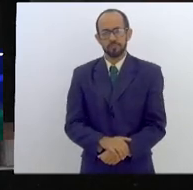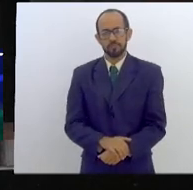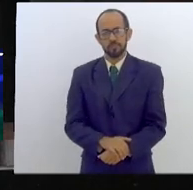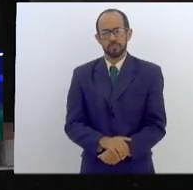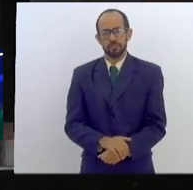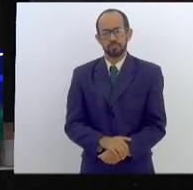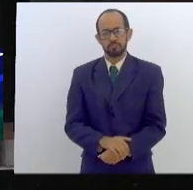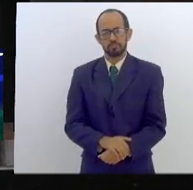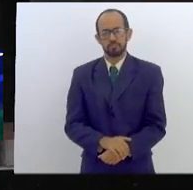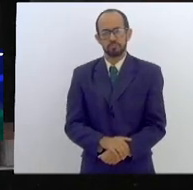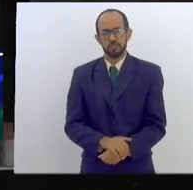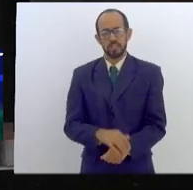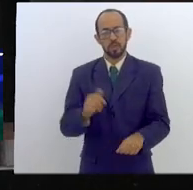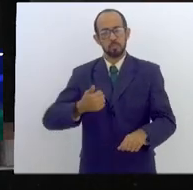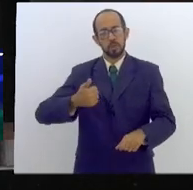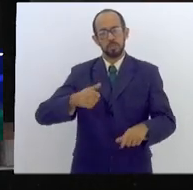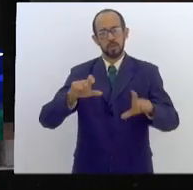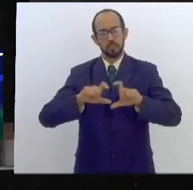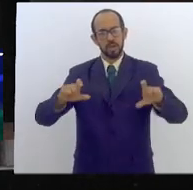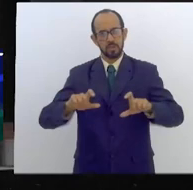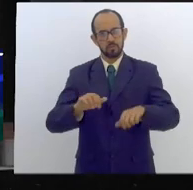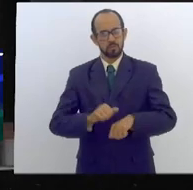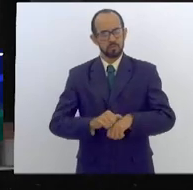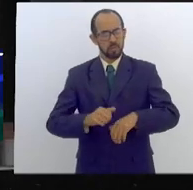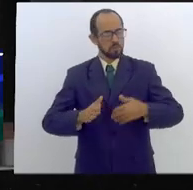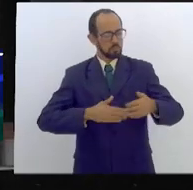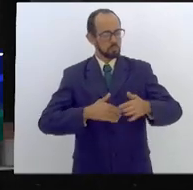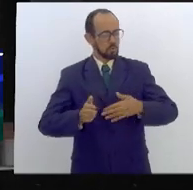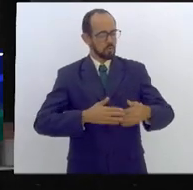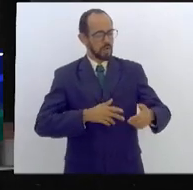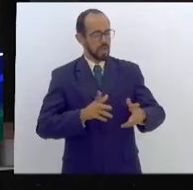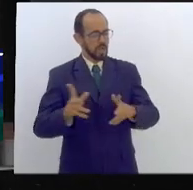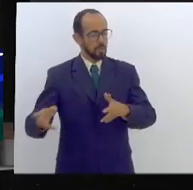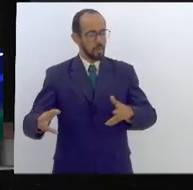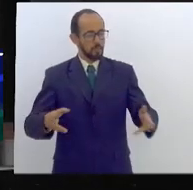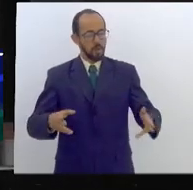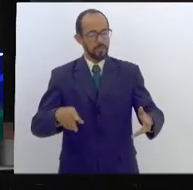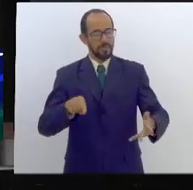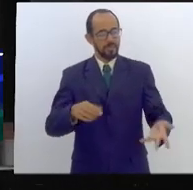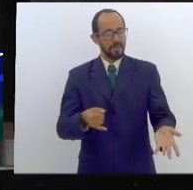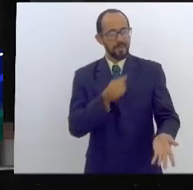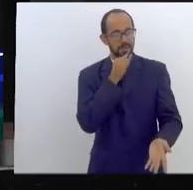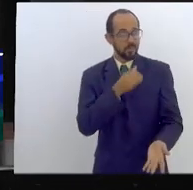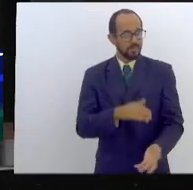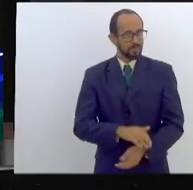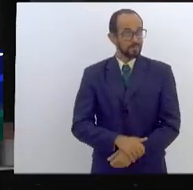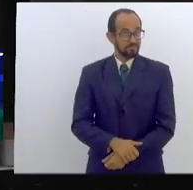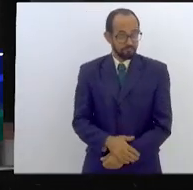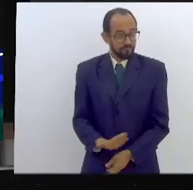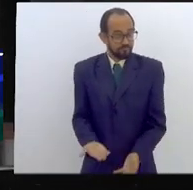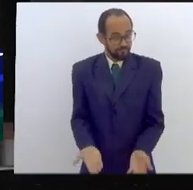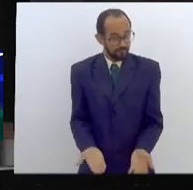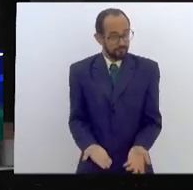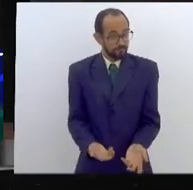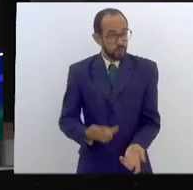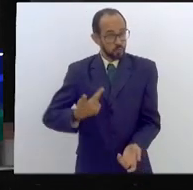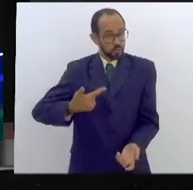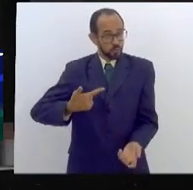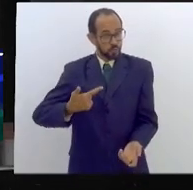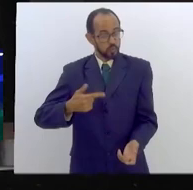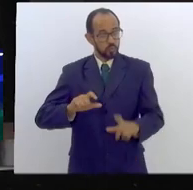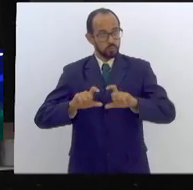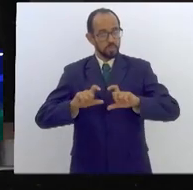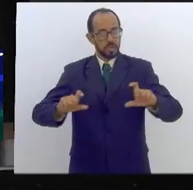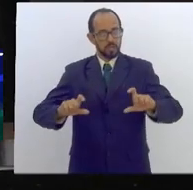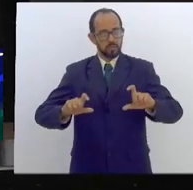Qualquer coincidência é mero acaso. Segundo parágrafo. A AIB, isto